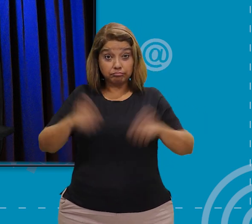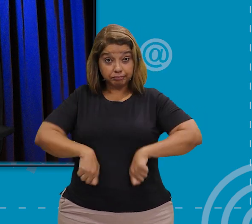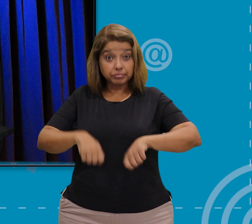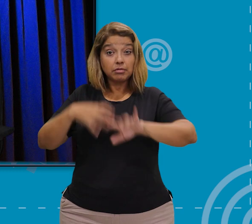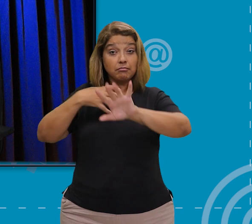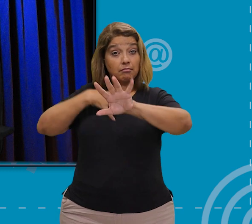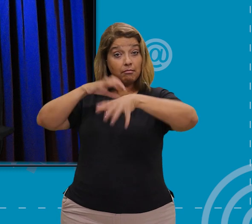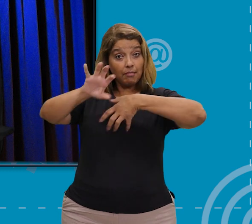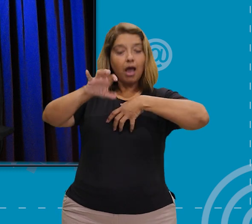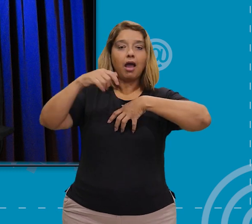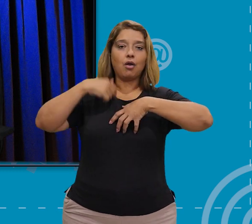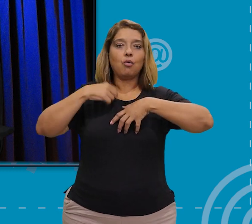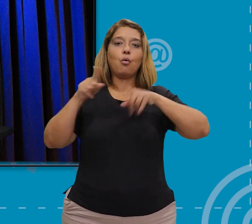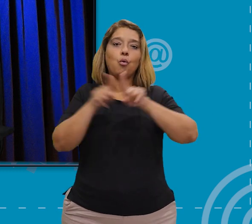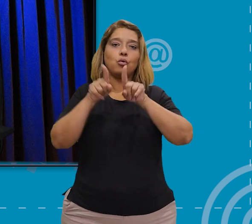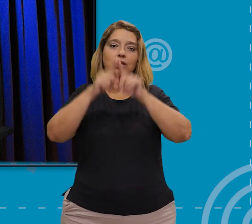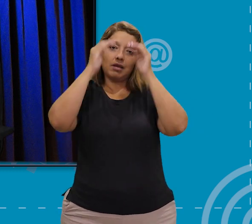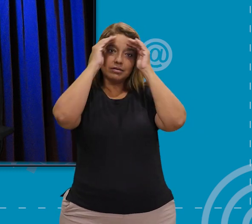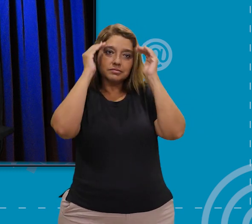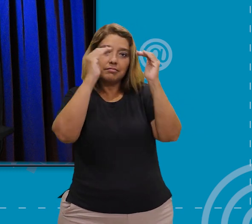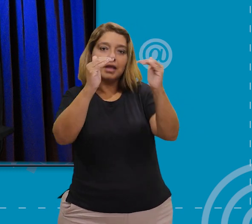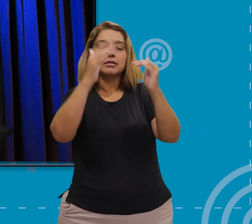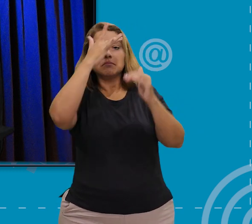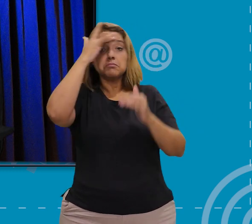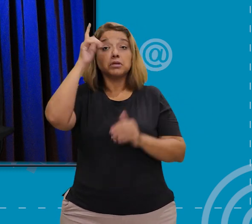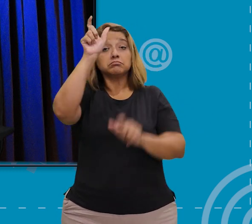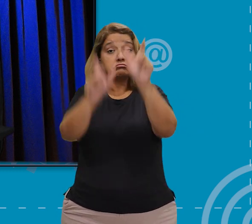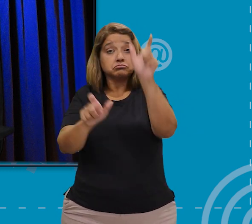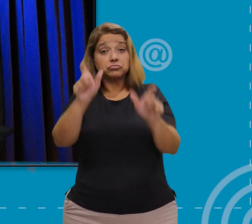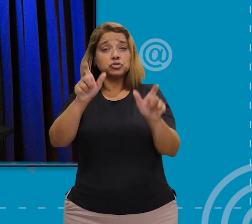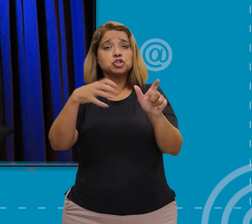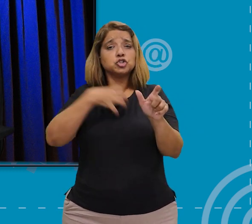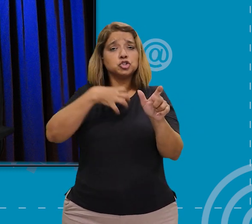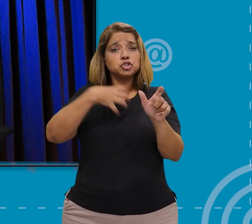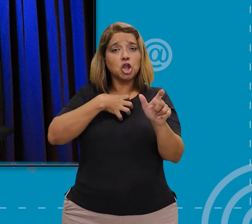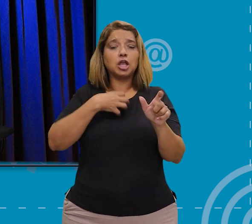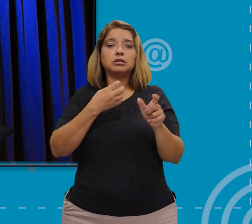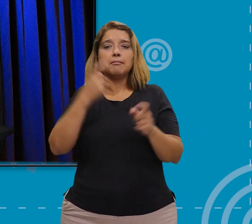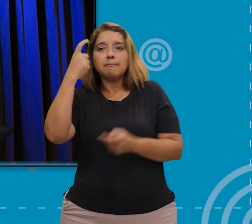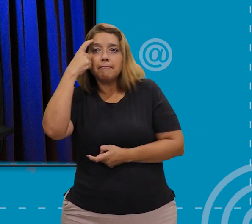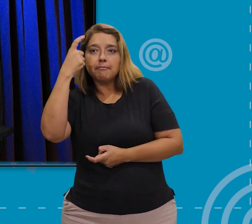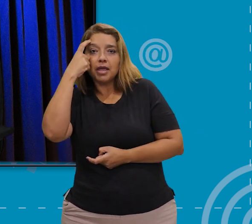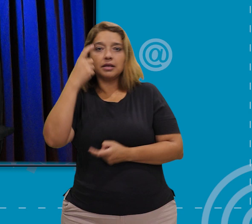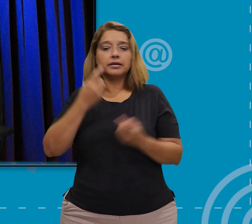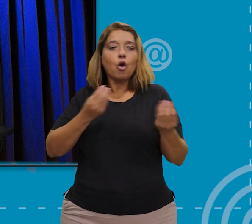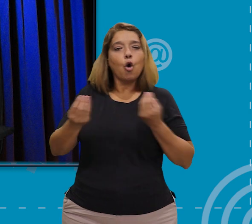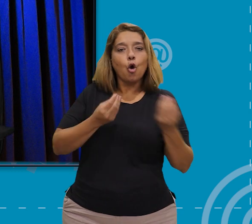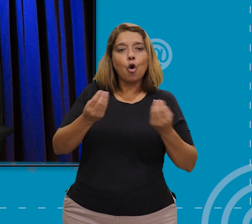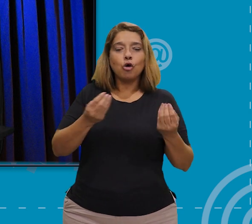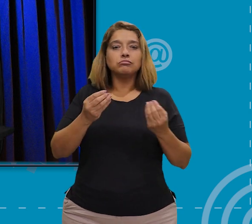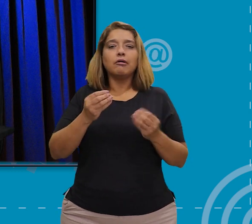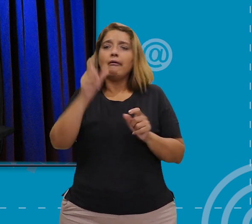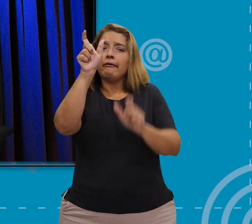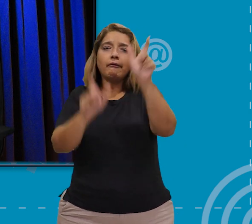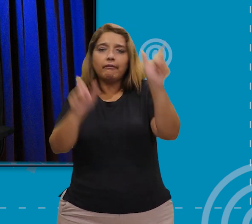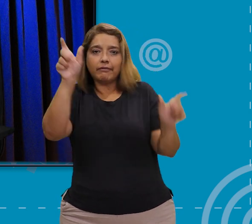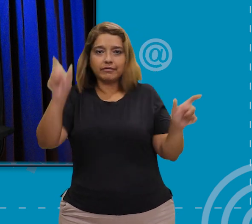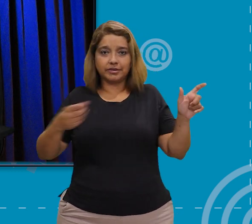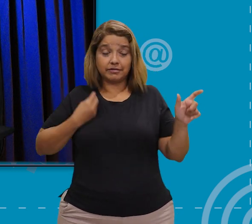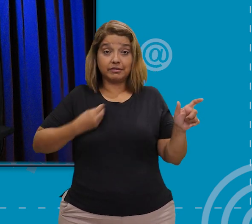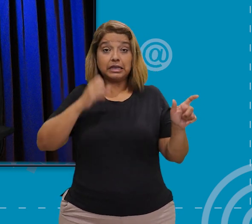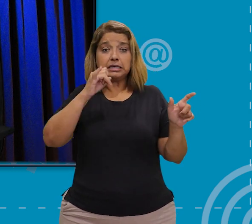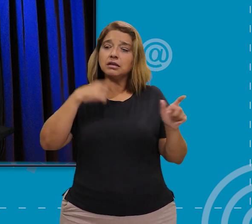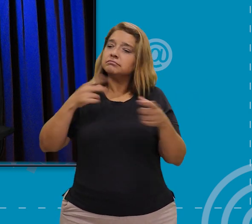praticar a empatia, eu consigo respeitar o jeito de ser, pensar e agir de cada um. Então, quando eu consigo olhar